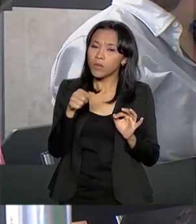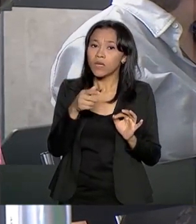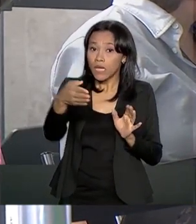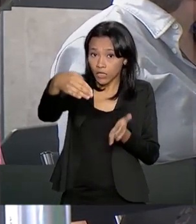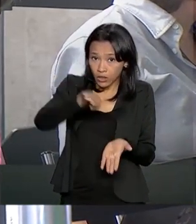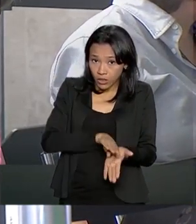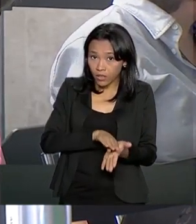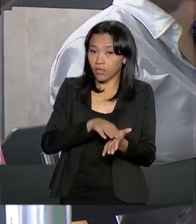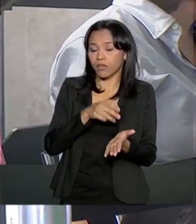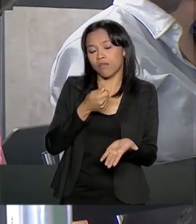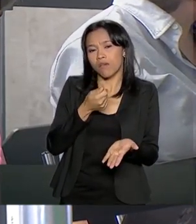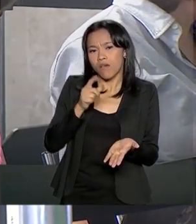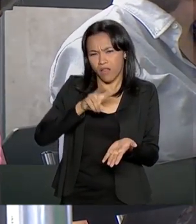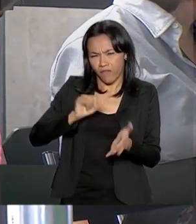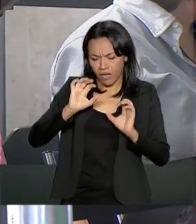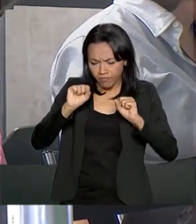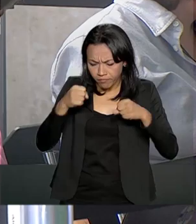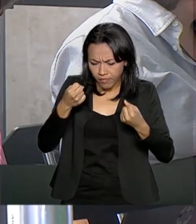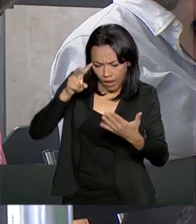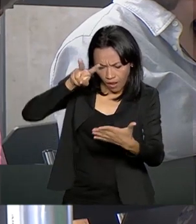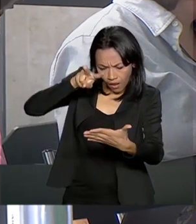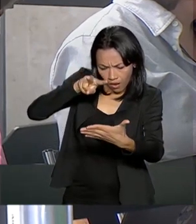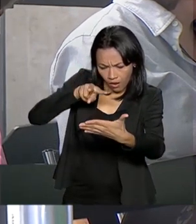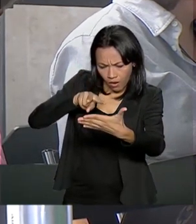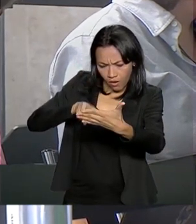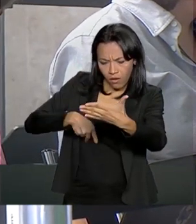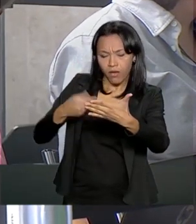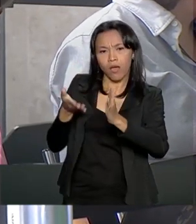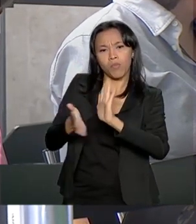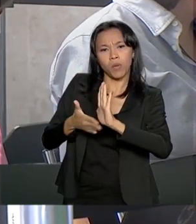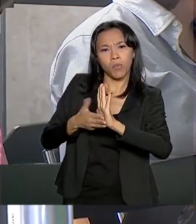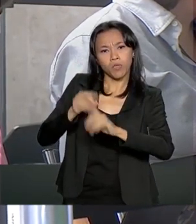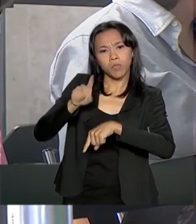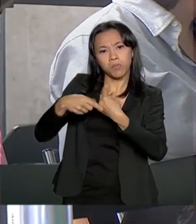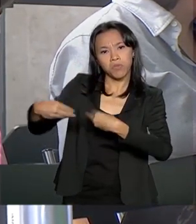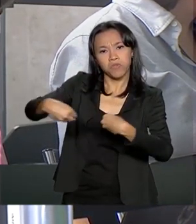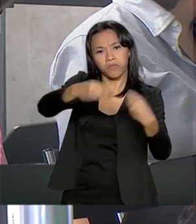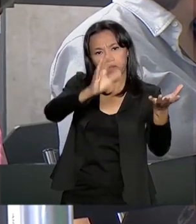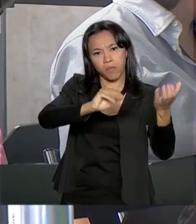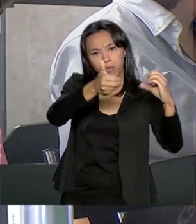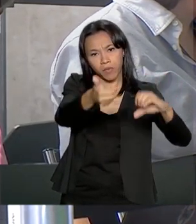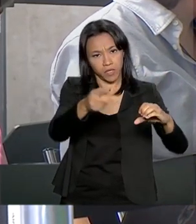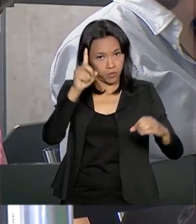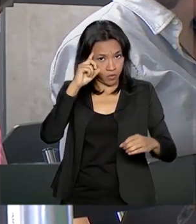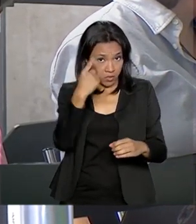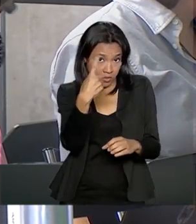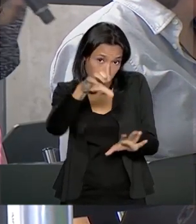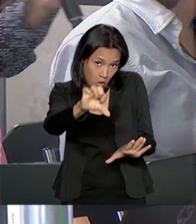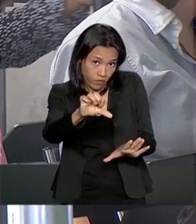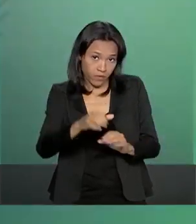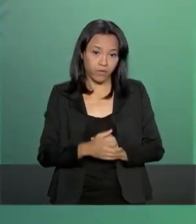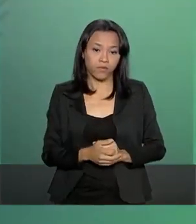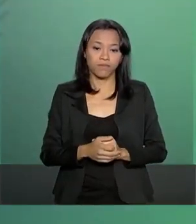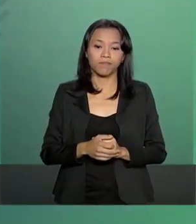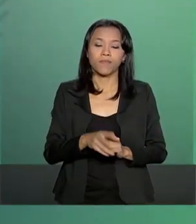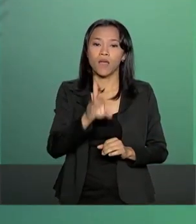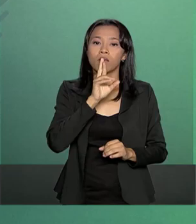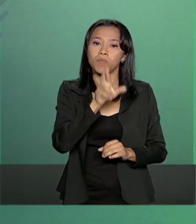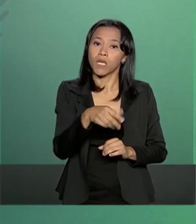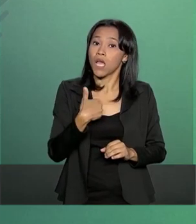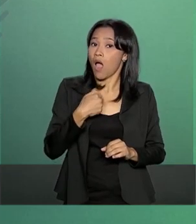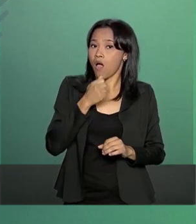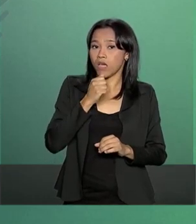tendo compromissos, ele vai se debruçar para ver a proposta para manter o envio no Congresso no dia 19? Ele não me comentou isso, ele